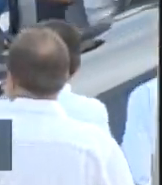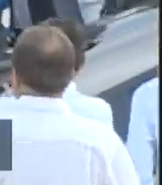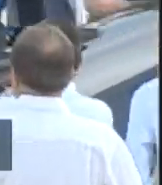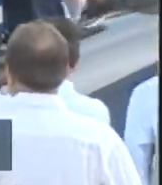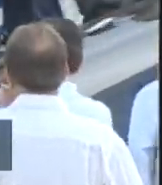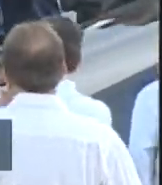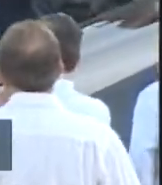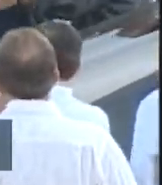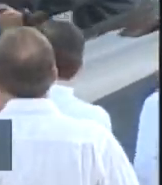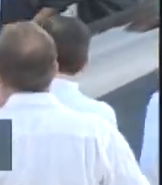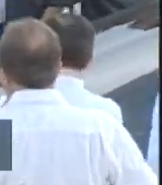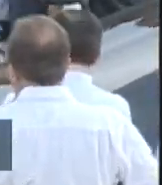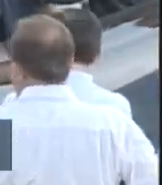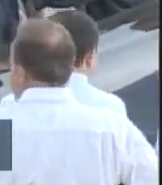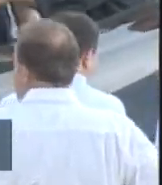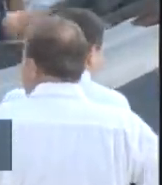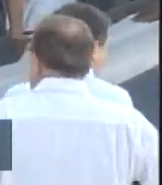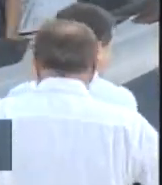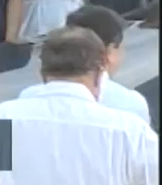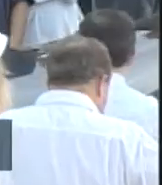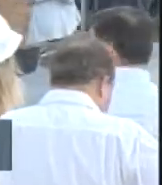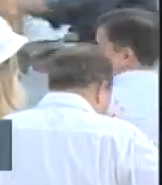favor. Deixa o texto, por favor.